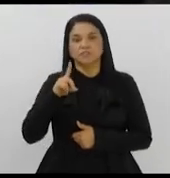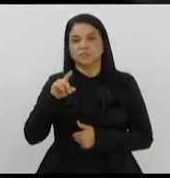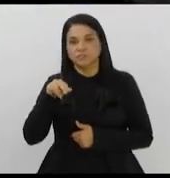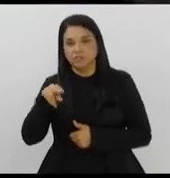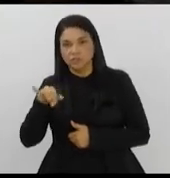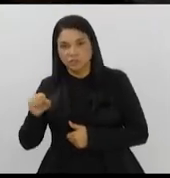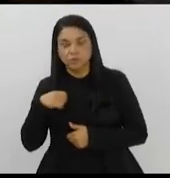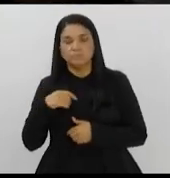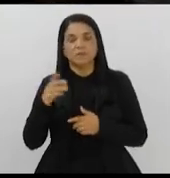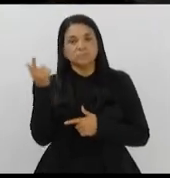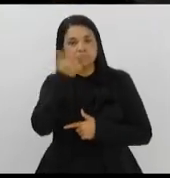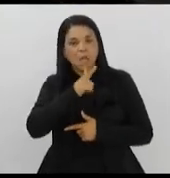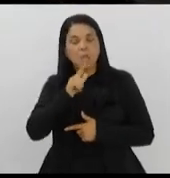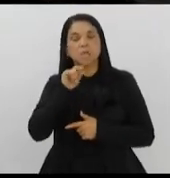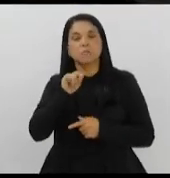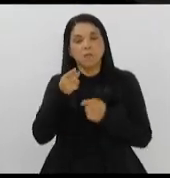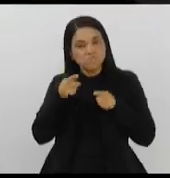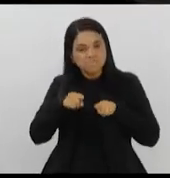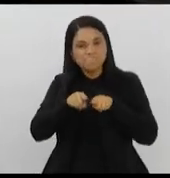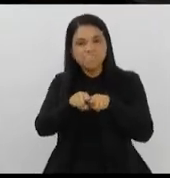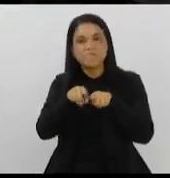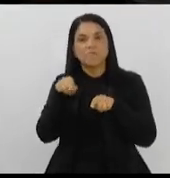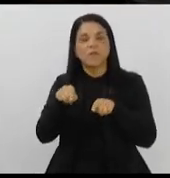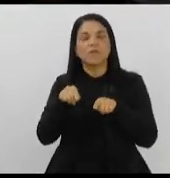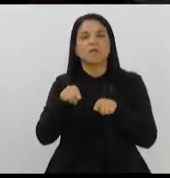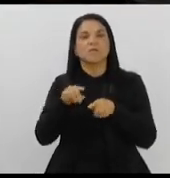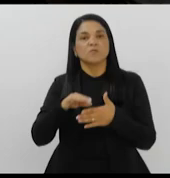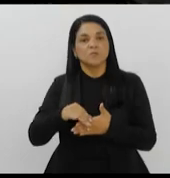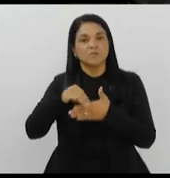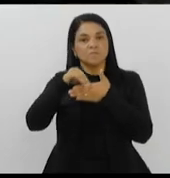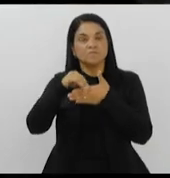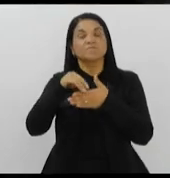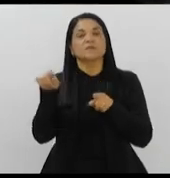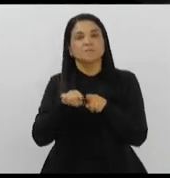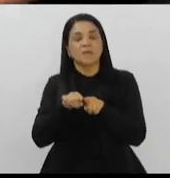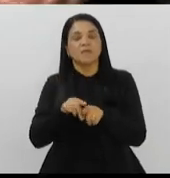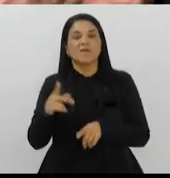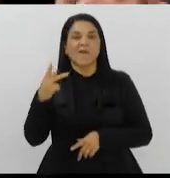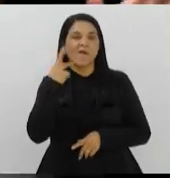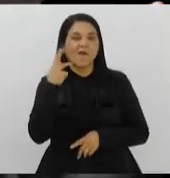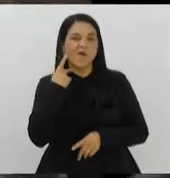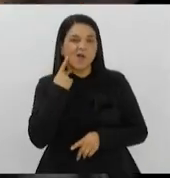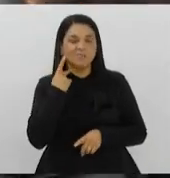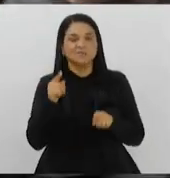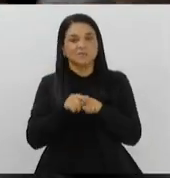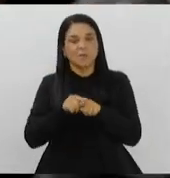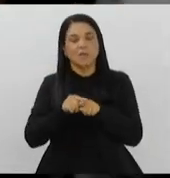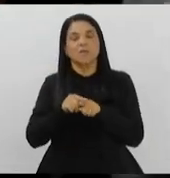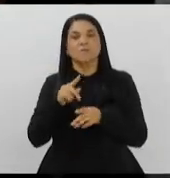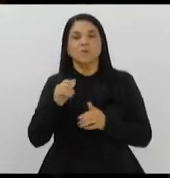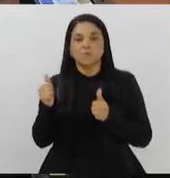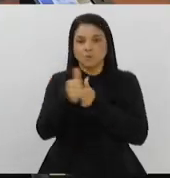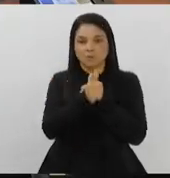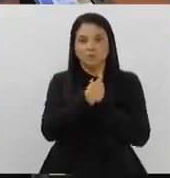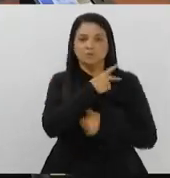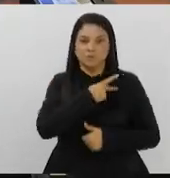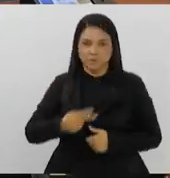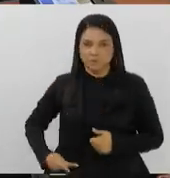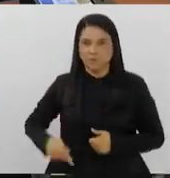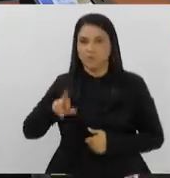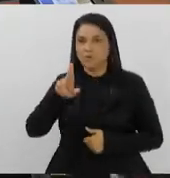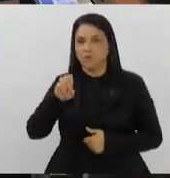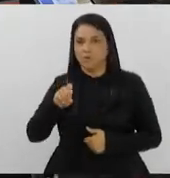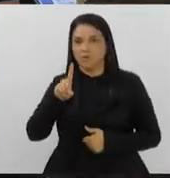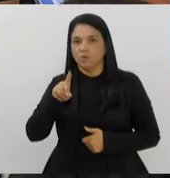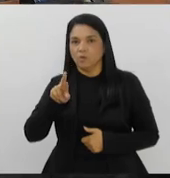na figura do melhor procurador das Assembleias do Brasil, que é o doutor Robson. Obrigado, presidente, pelo seu protagonismo e pela sua liderança. Obrigado. Muito obrigado,